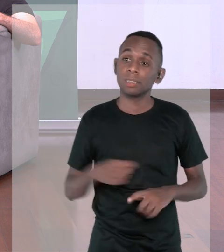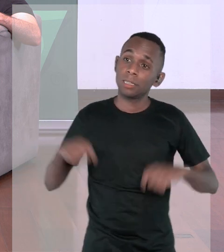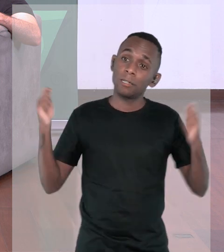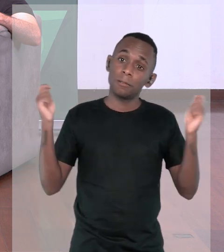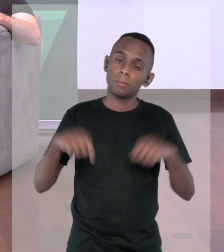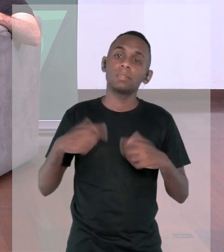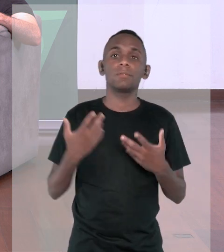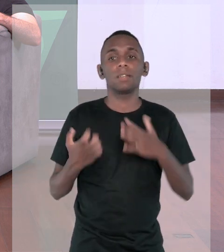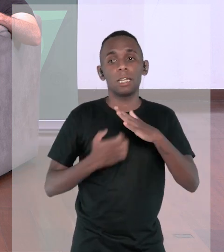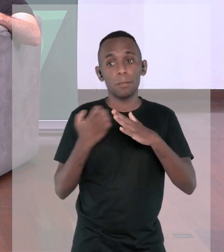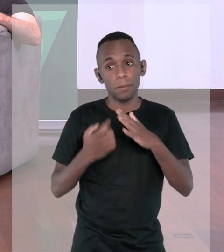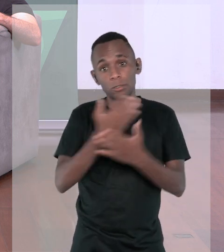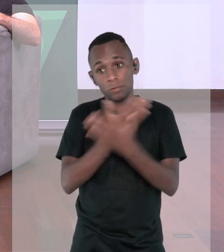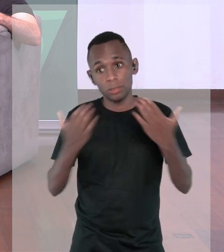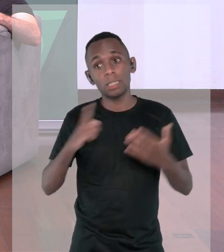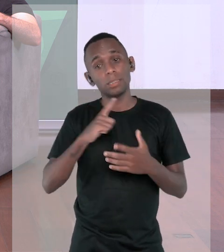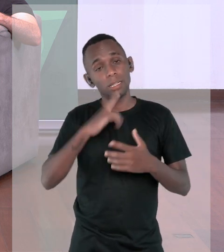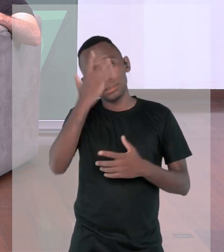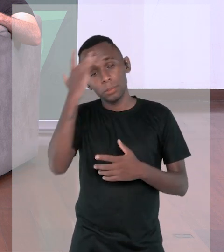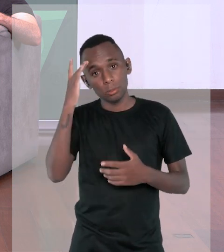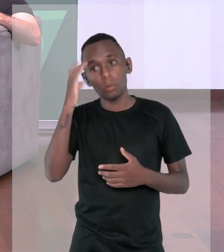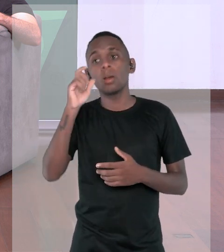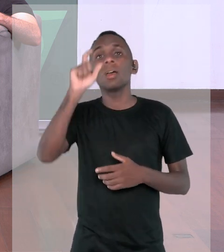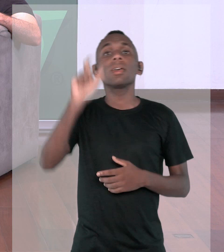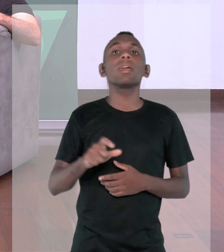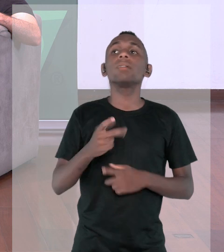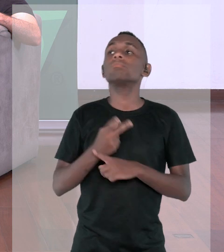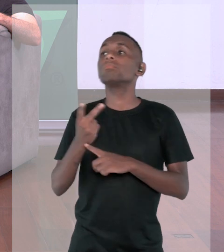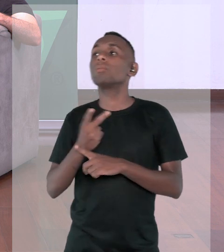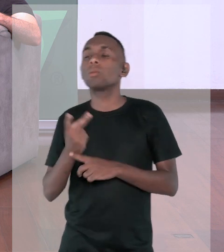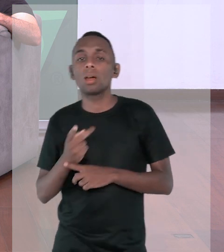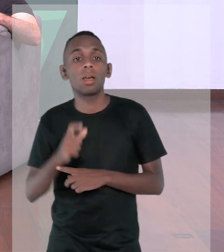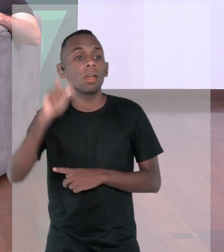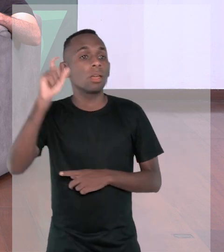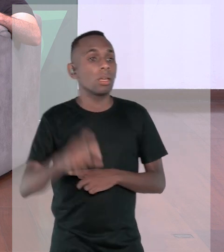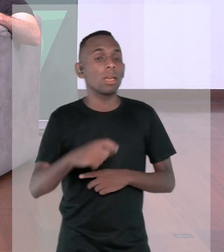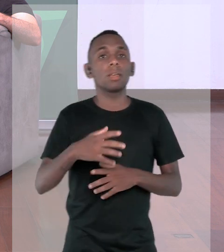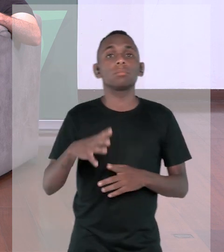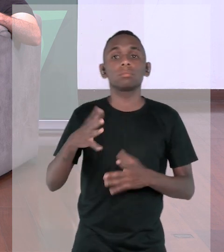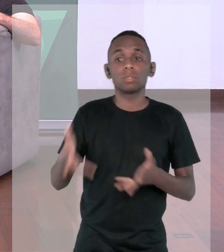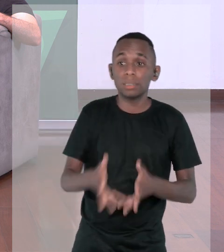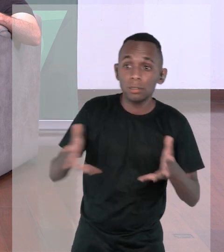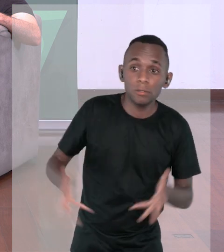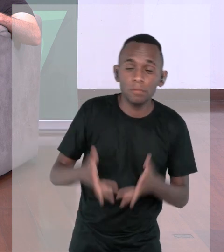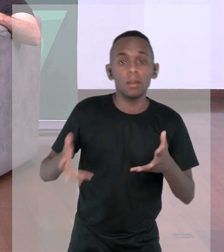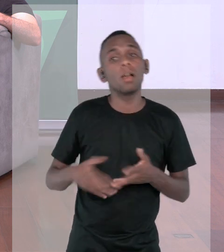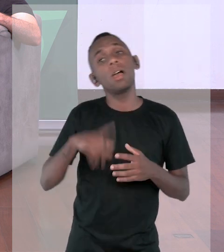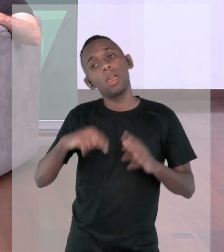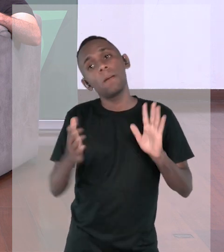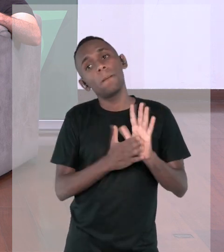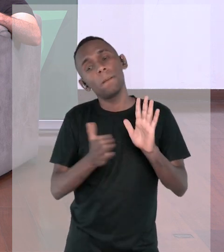Possivelmente na empresa de vocês tem essas pessoas também. Quem que a gente vai mapear? Quem que a gente vai se inspirar? Esse